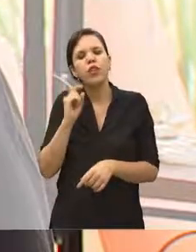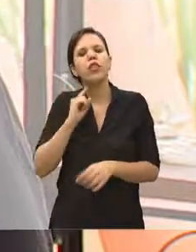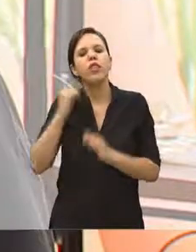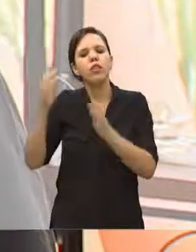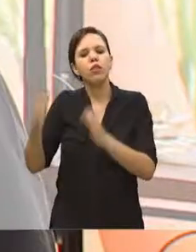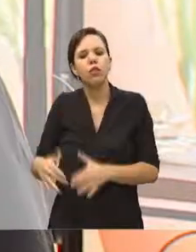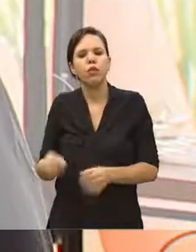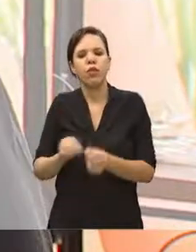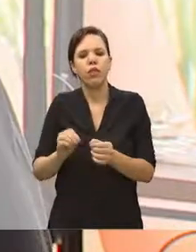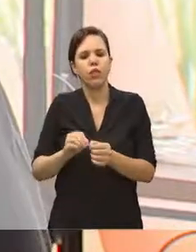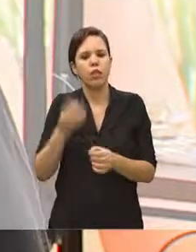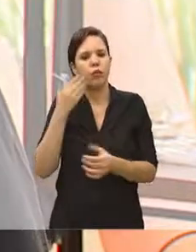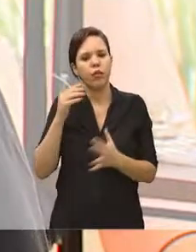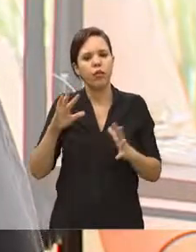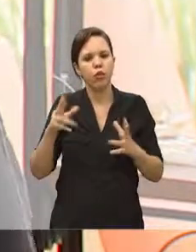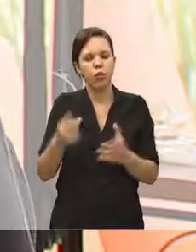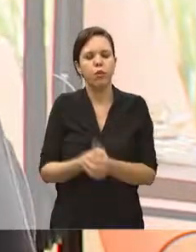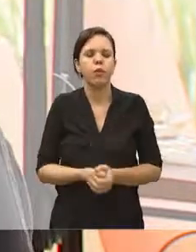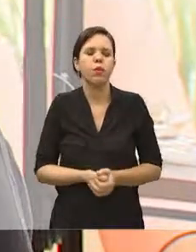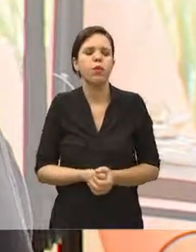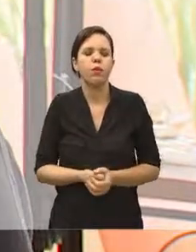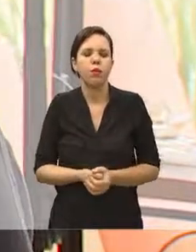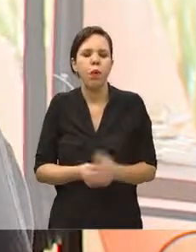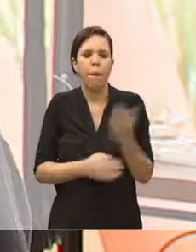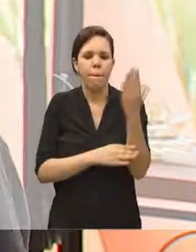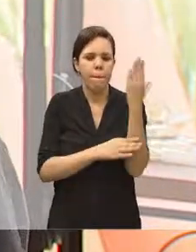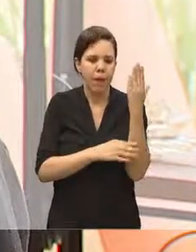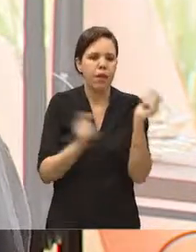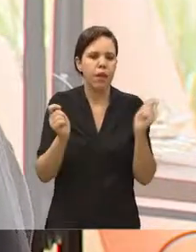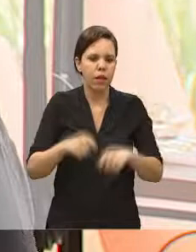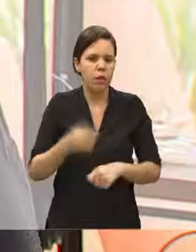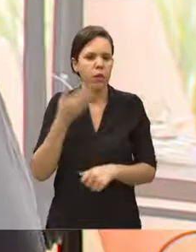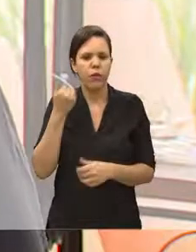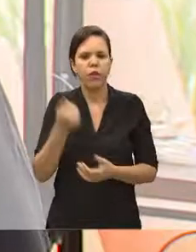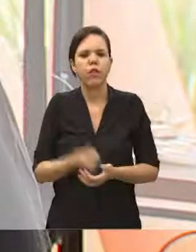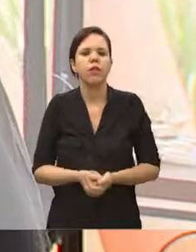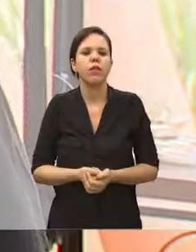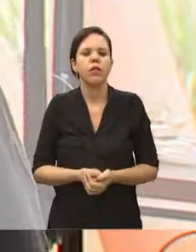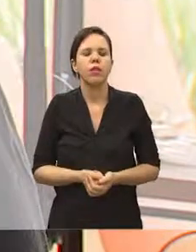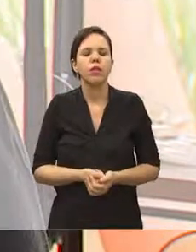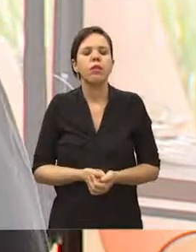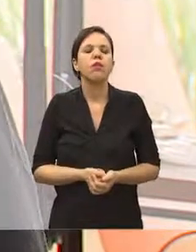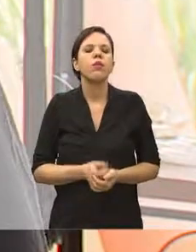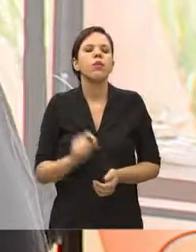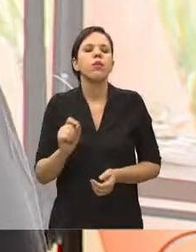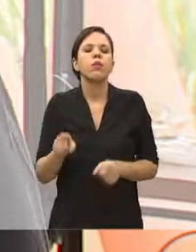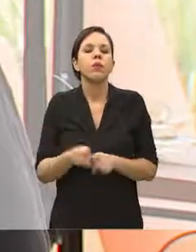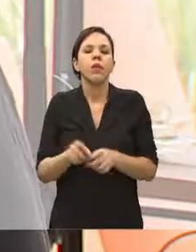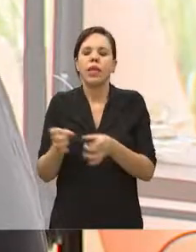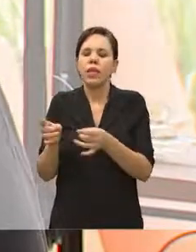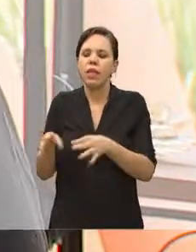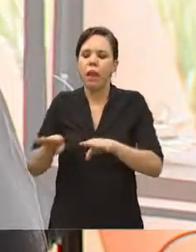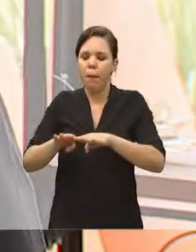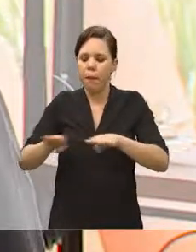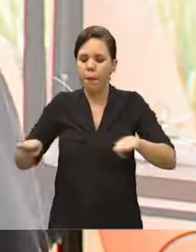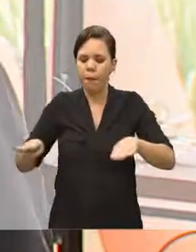fazendo aproveitamento como madeira, dá para aproveitar madeira, resto de tábuas